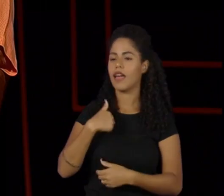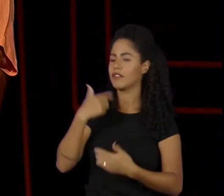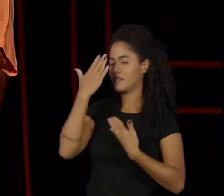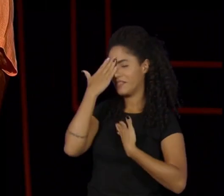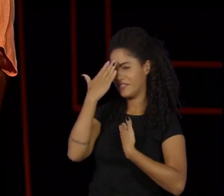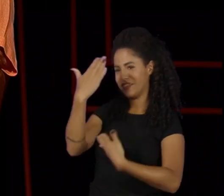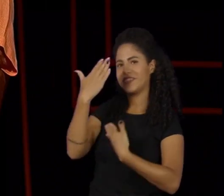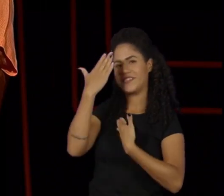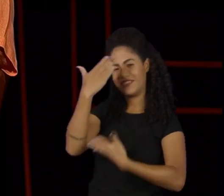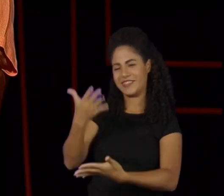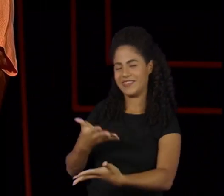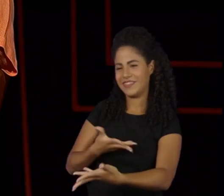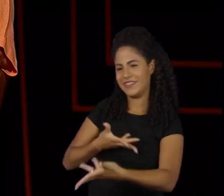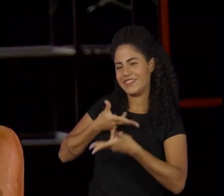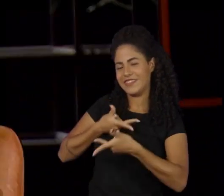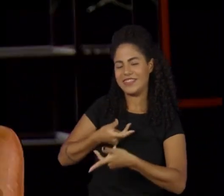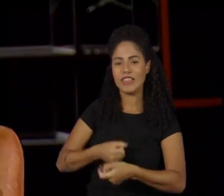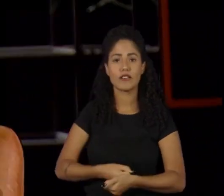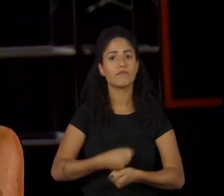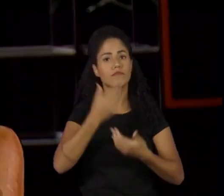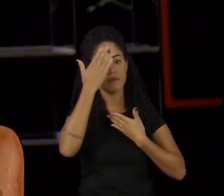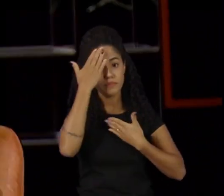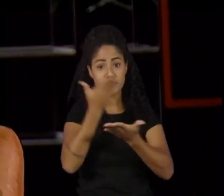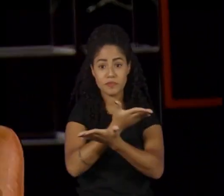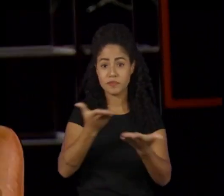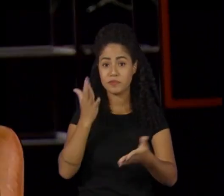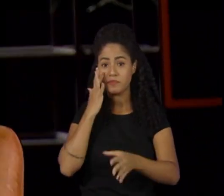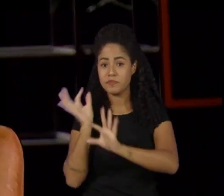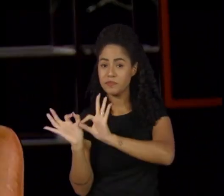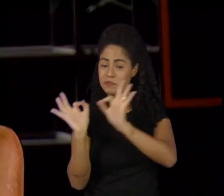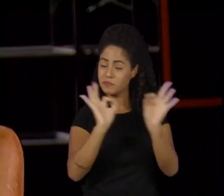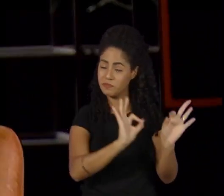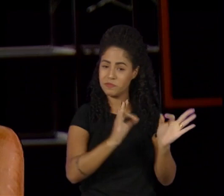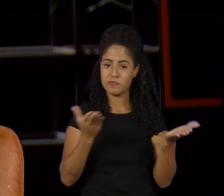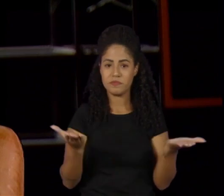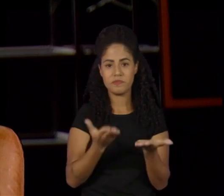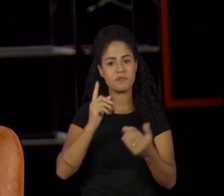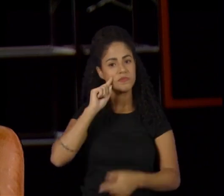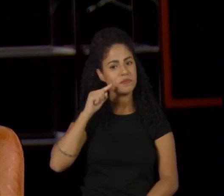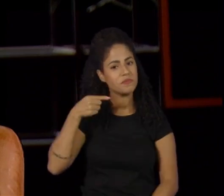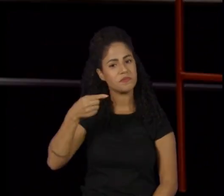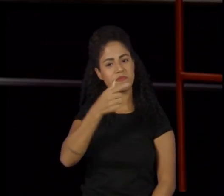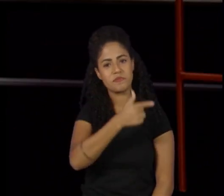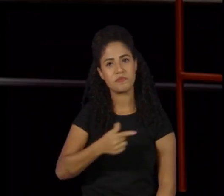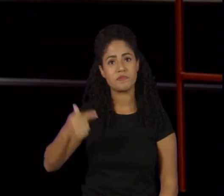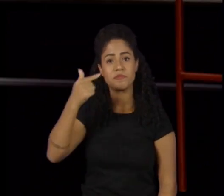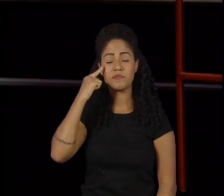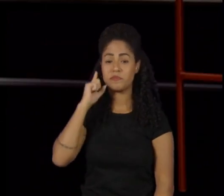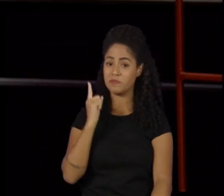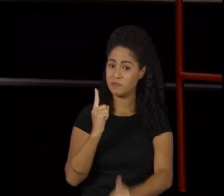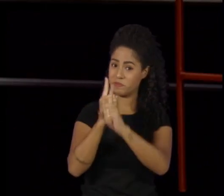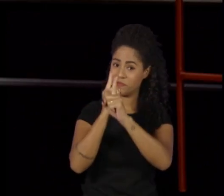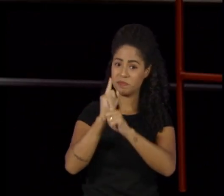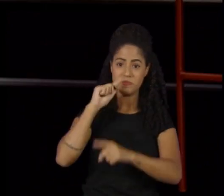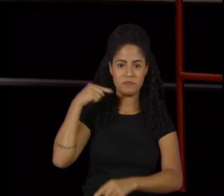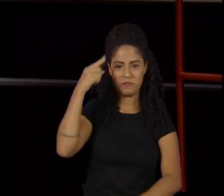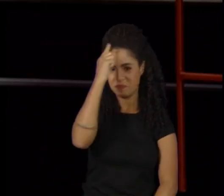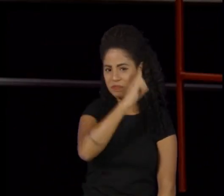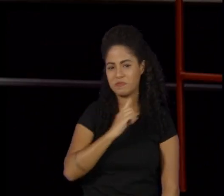agradeço. Eu que agradeço. Muito obrigado a todos que nos acompanharam até agora. Até a semana que vem. A gente se vê no próximo